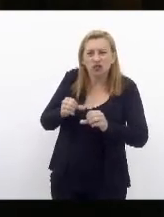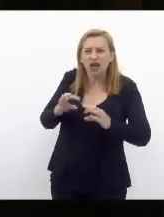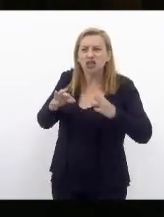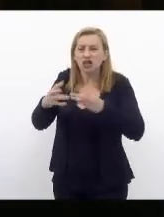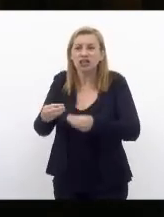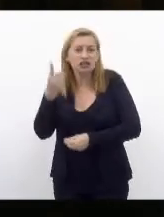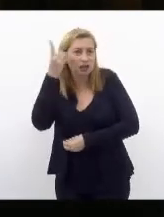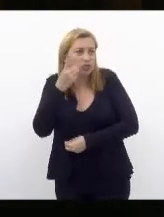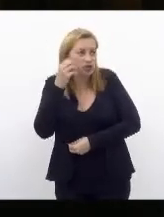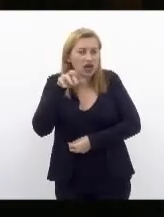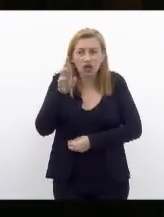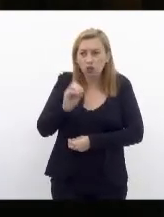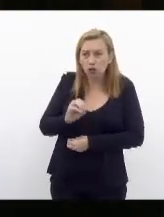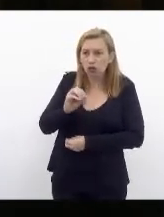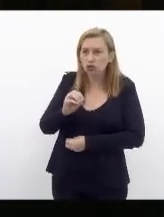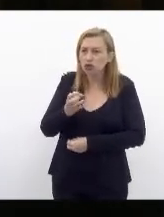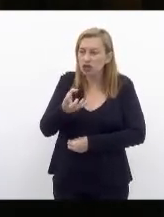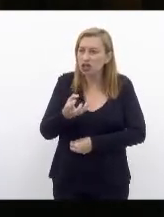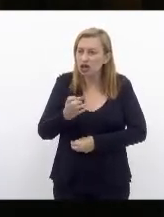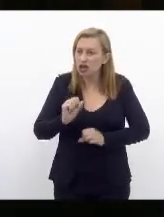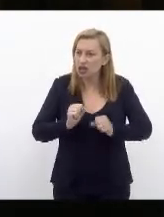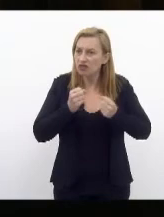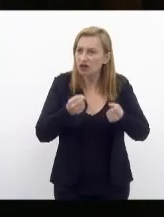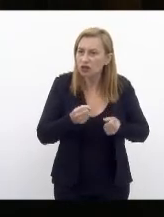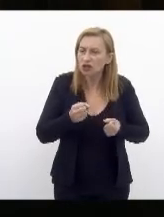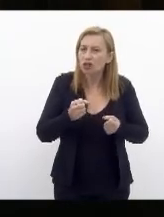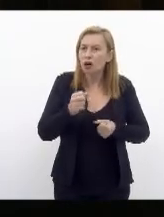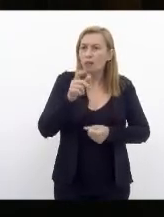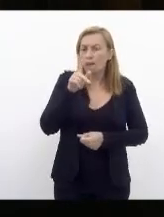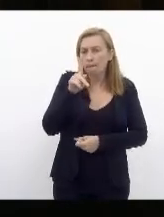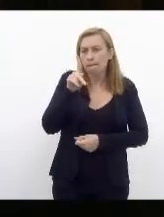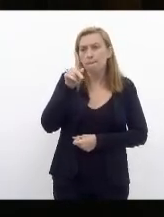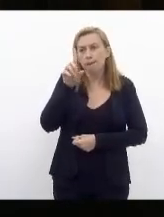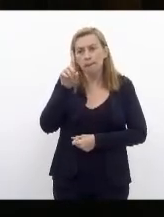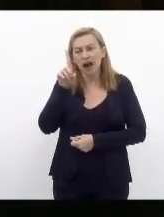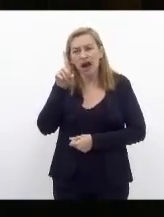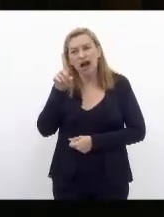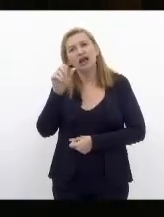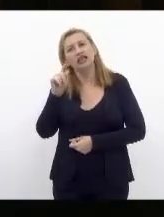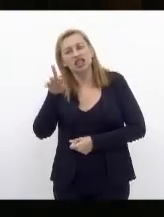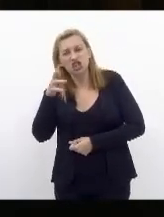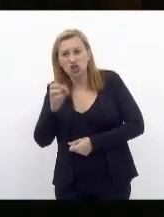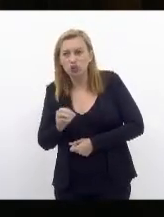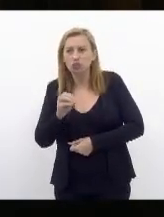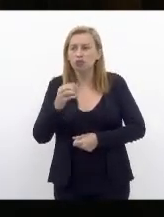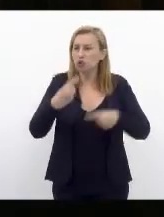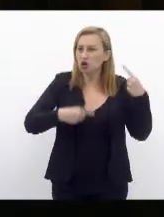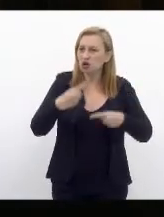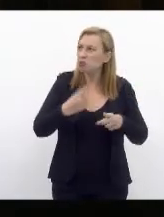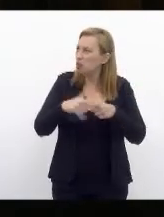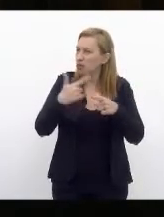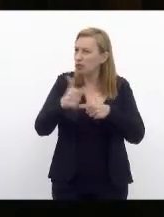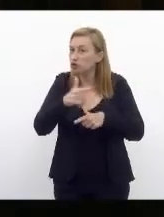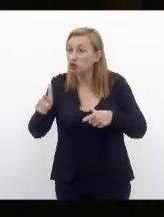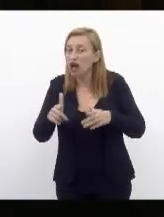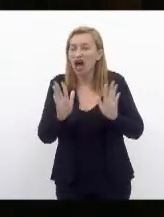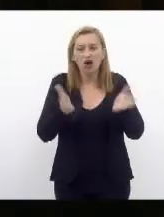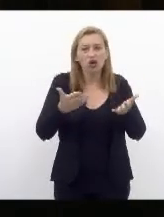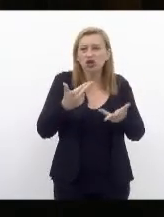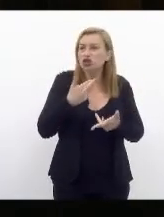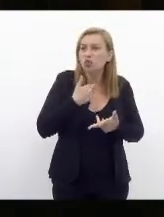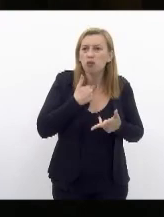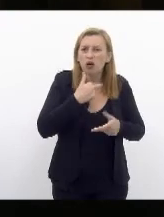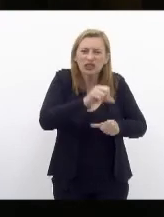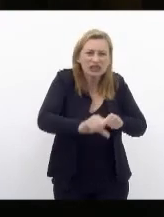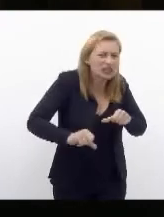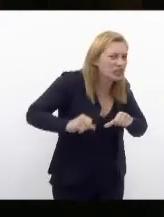Bruno Dauari quis sair em defesa do seu padrinho político, nenhum problema nisso. Agora, não pode